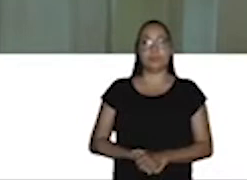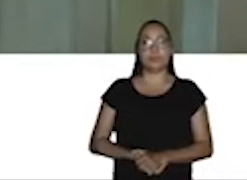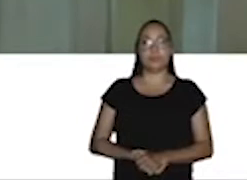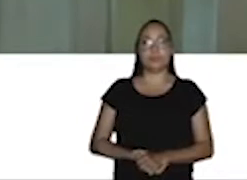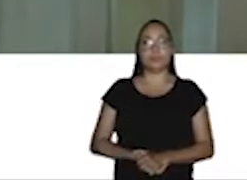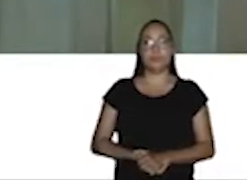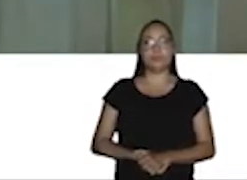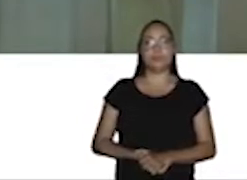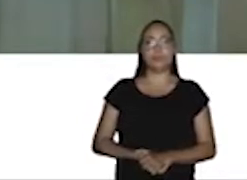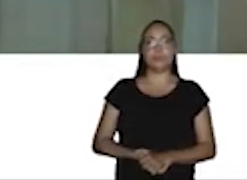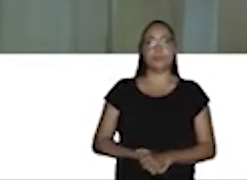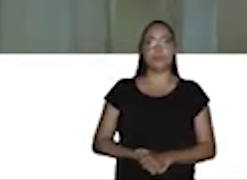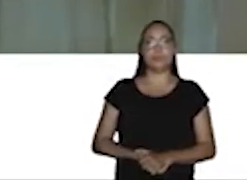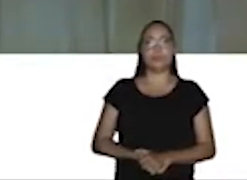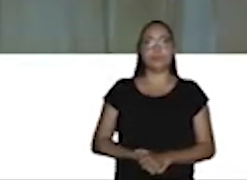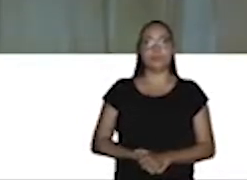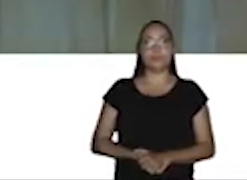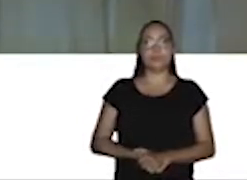Meu pampa sereno,